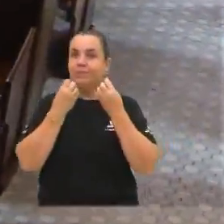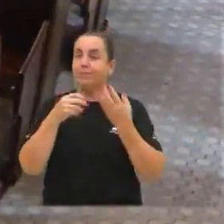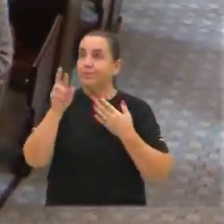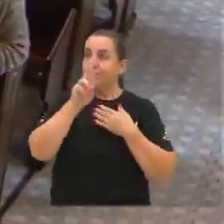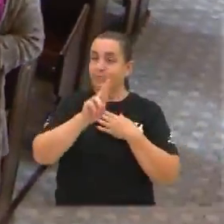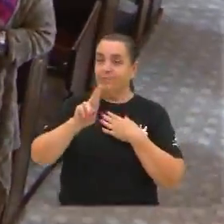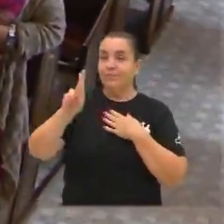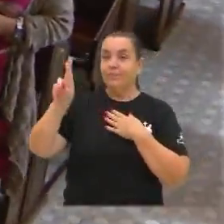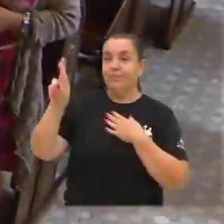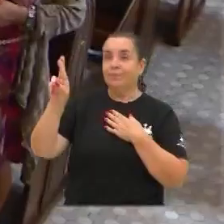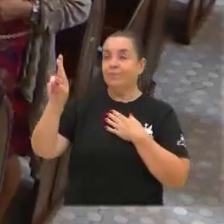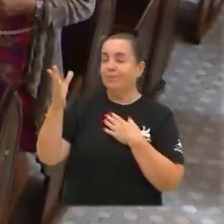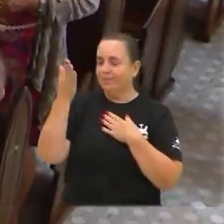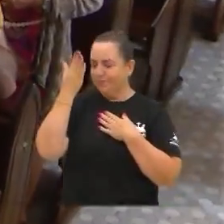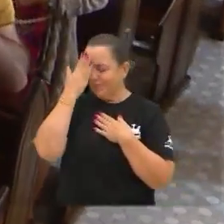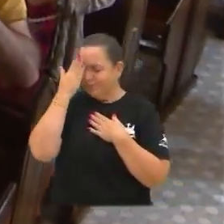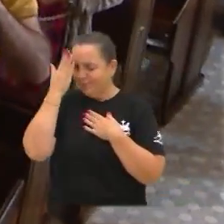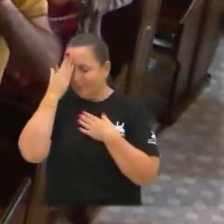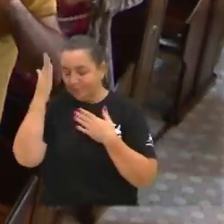Que bom, Senhor,